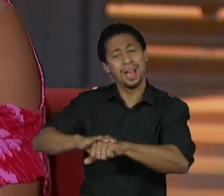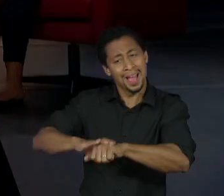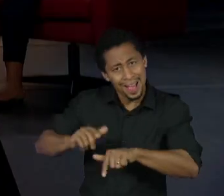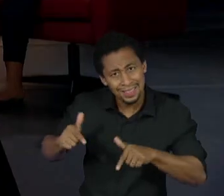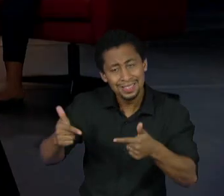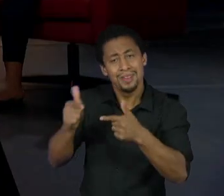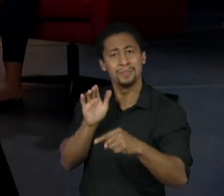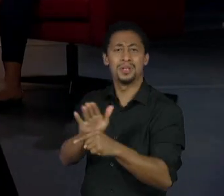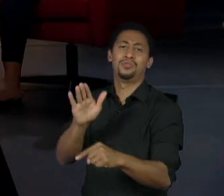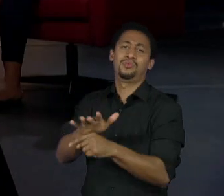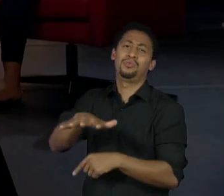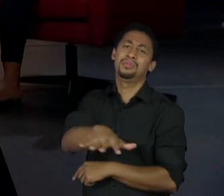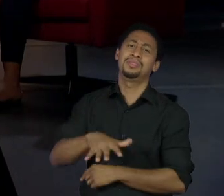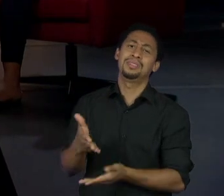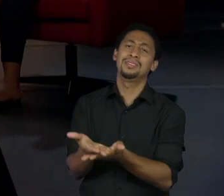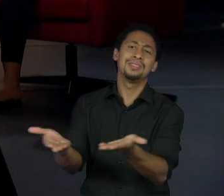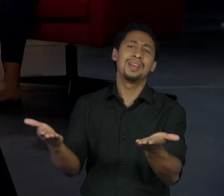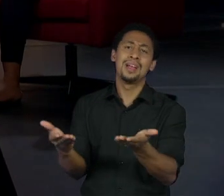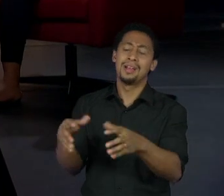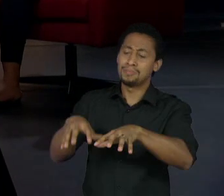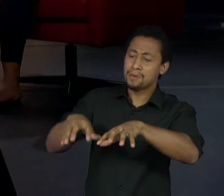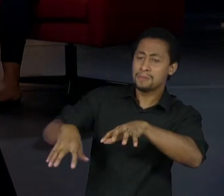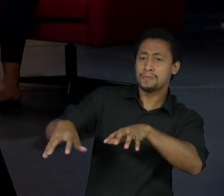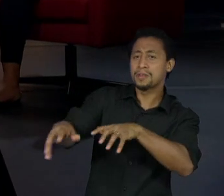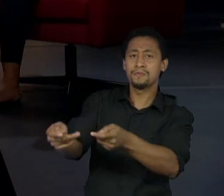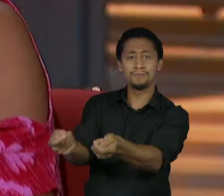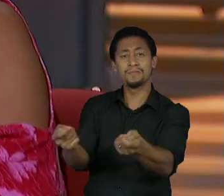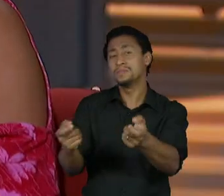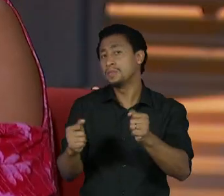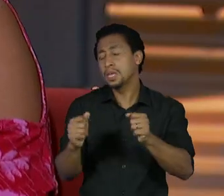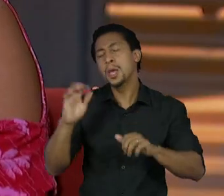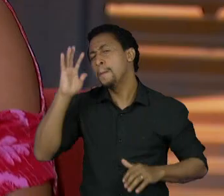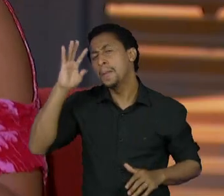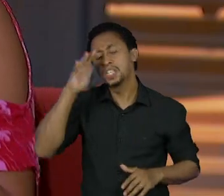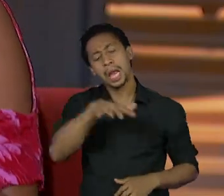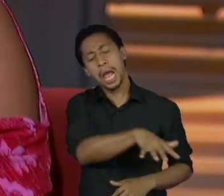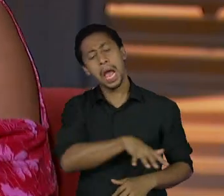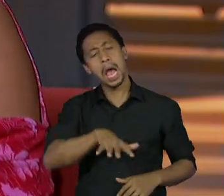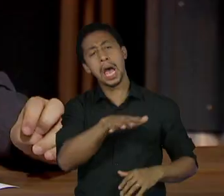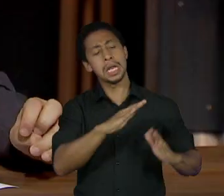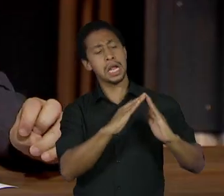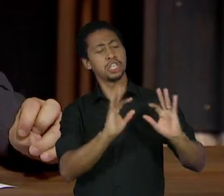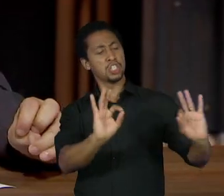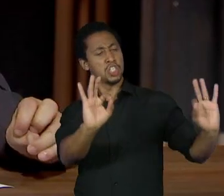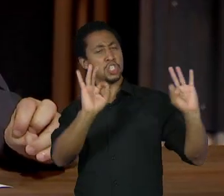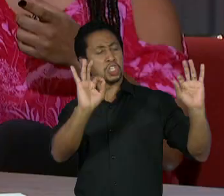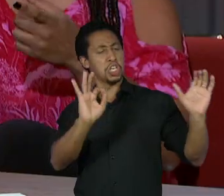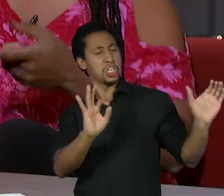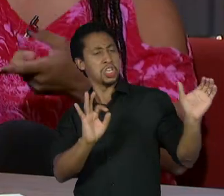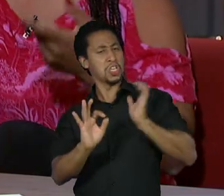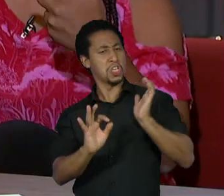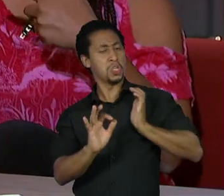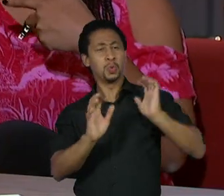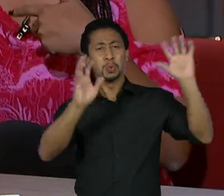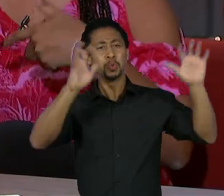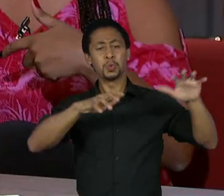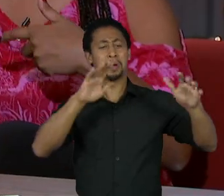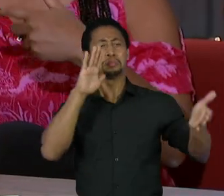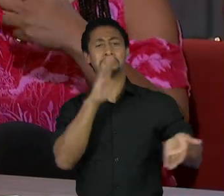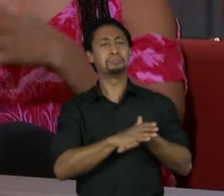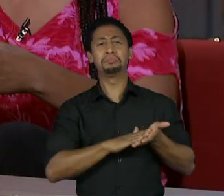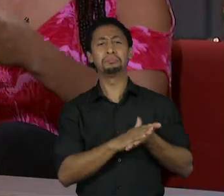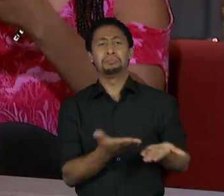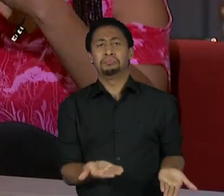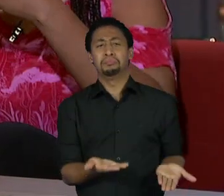Porque não foi em territórios de classe média alta que as enchentes aconteceram, em sua maioria. Ou seja, se elas estivessem em